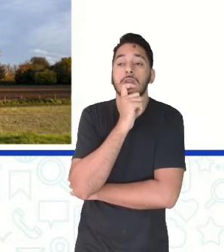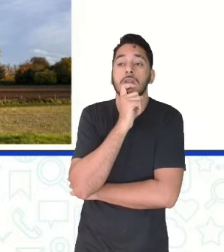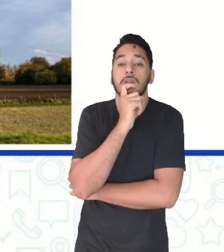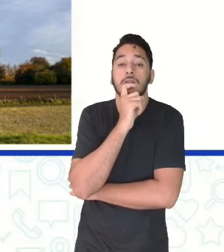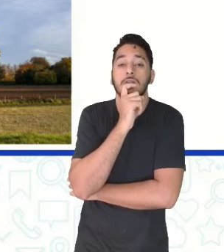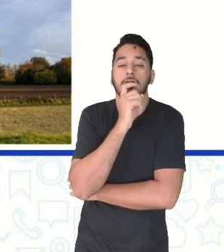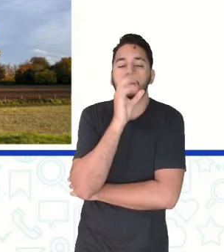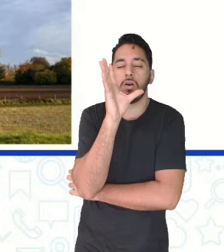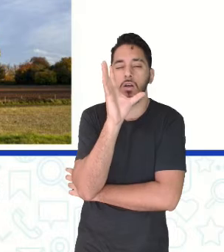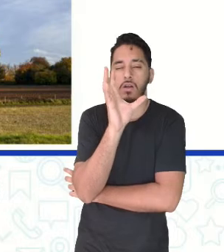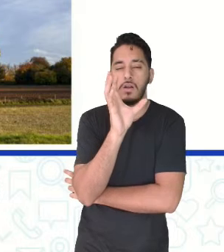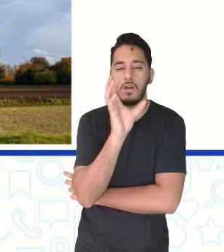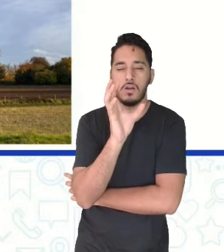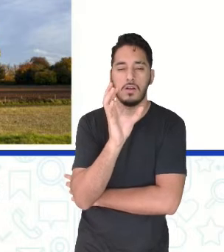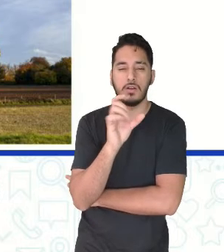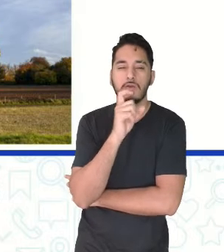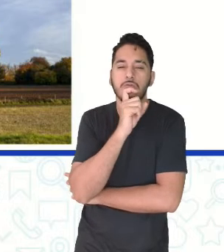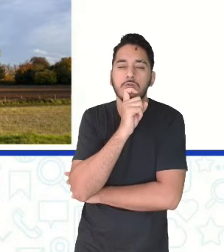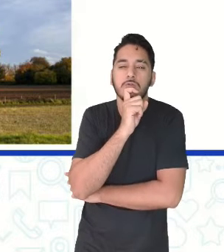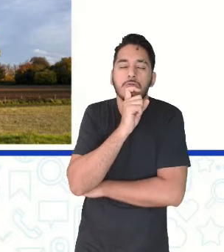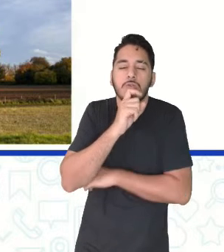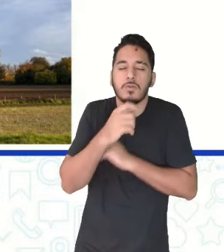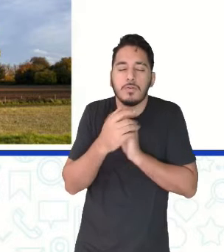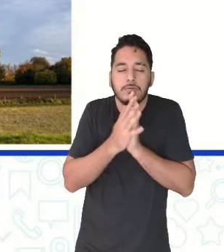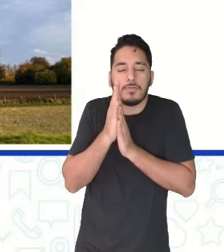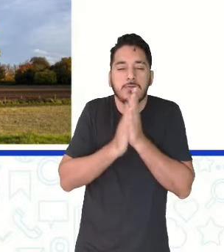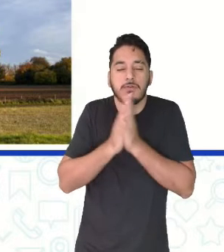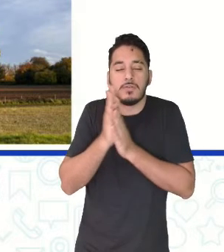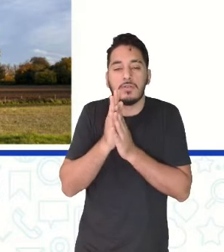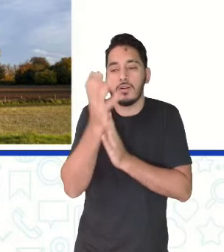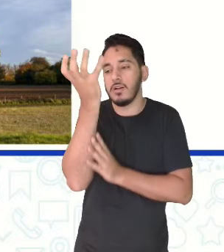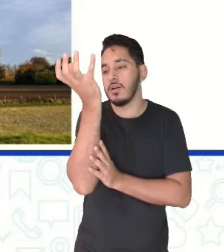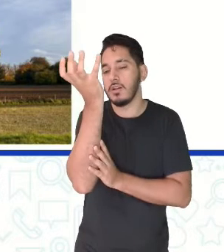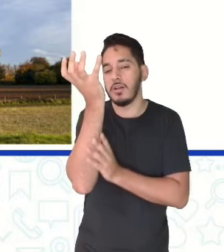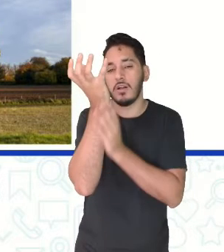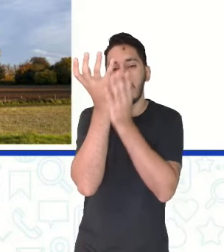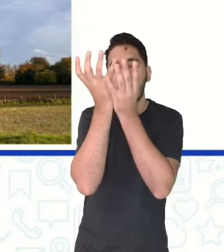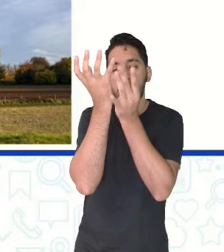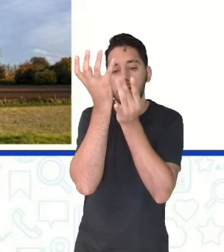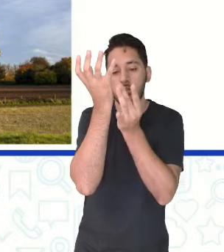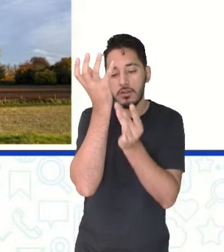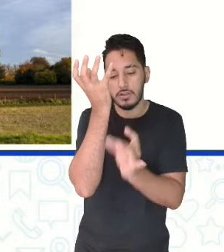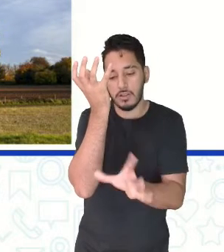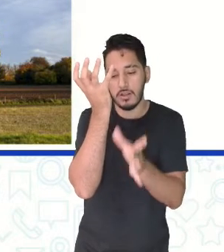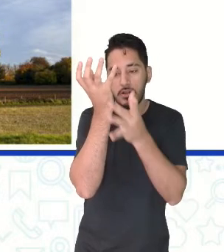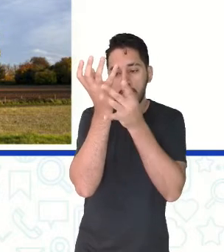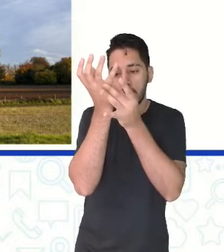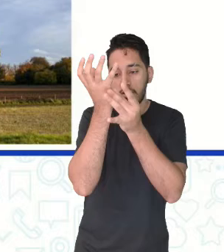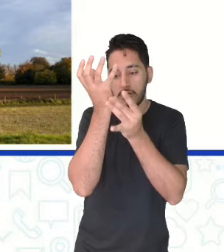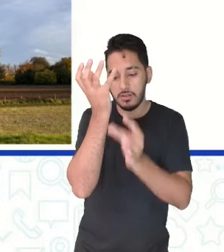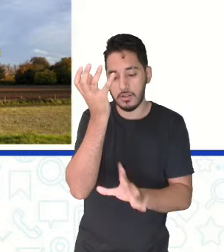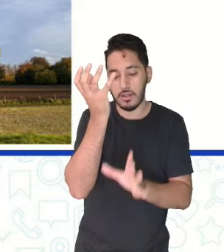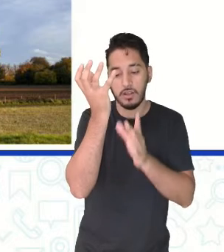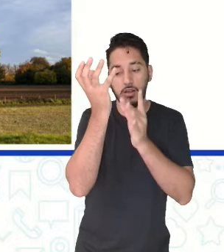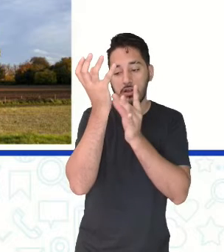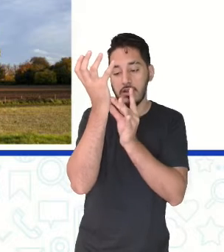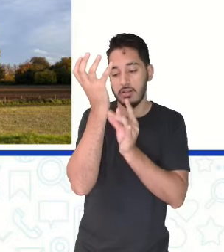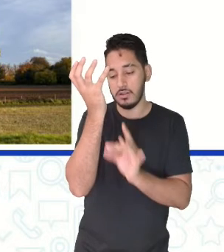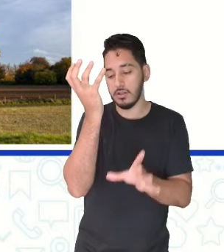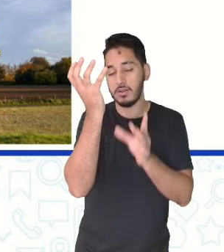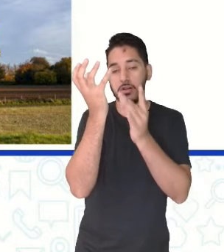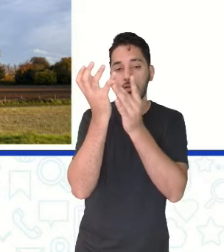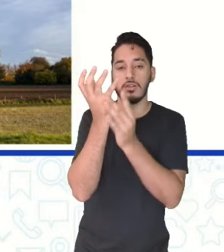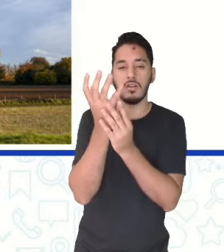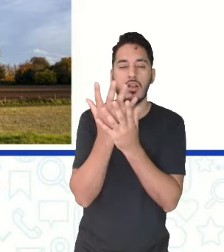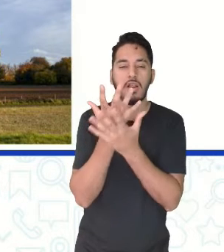aquela questão mais fria, as árvores sem tantas folhas, né? Aquela coisa bem mais, uma paisagem bem